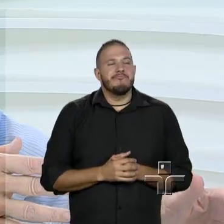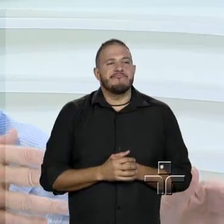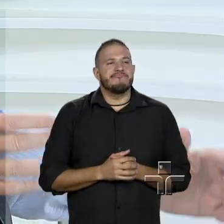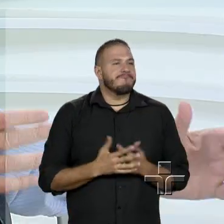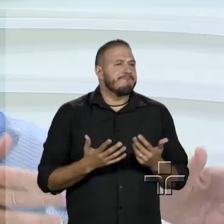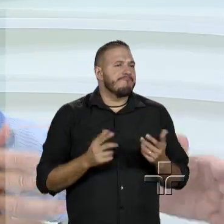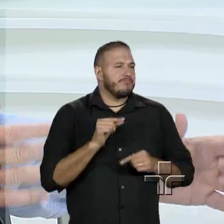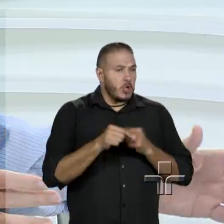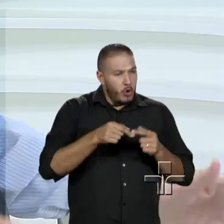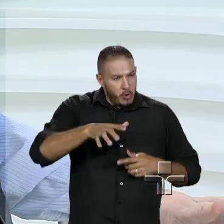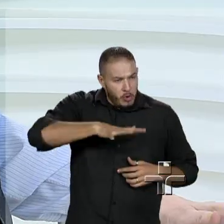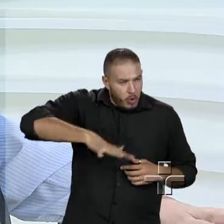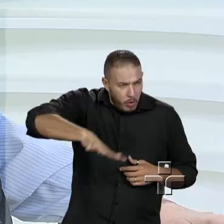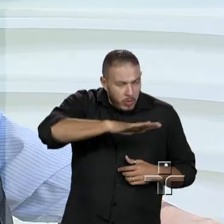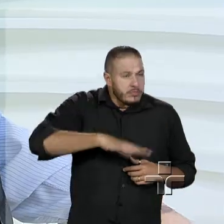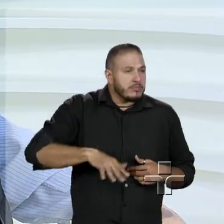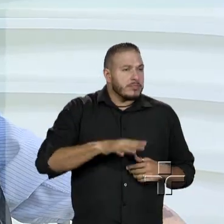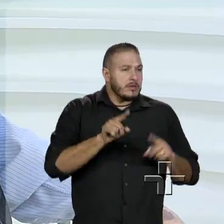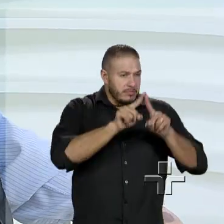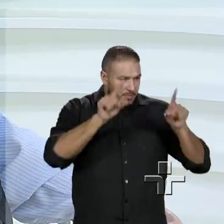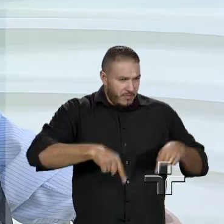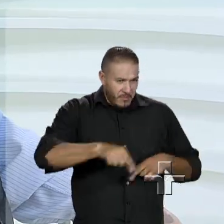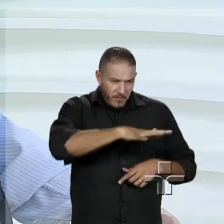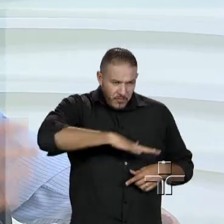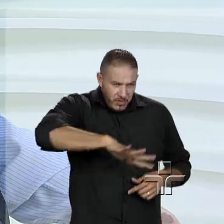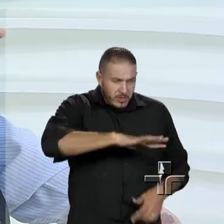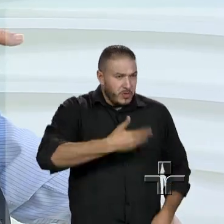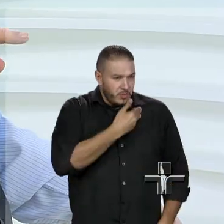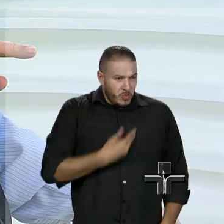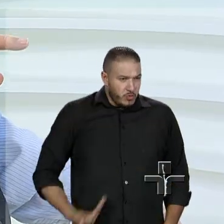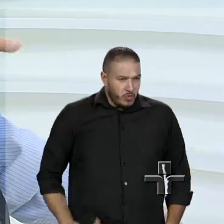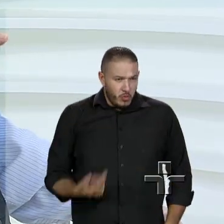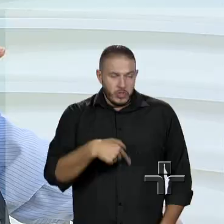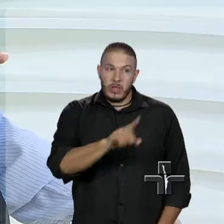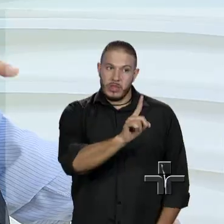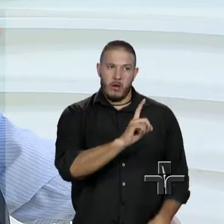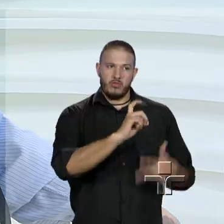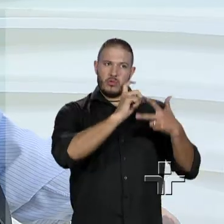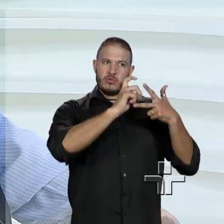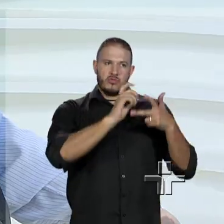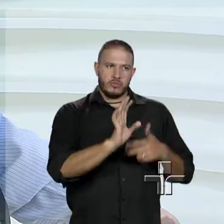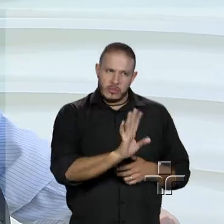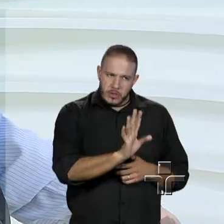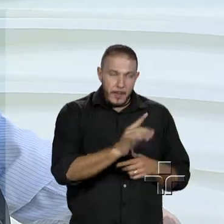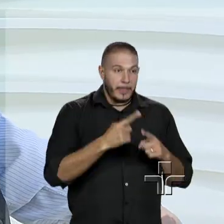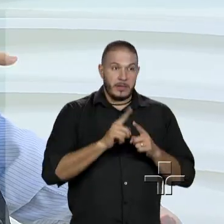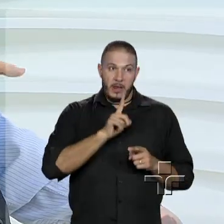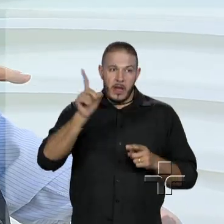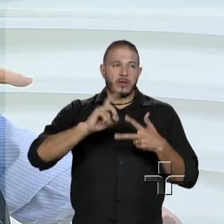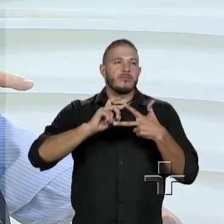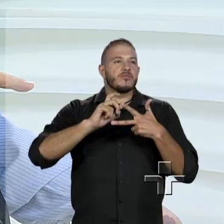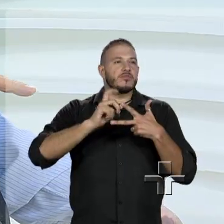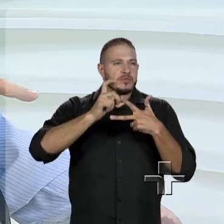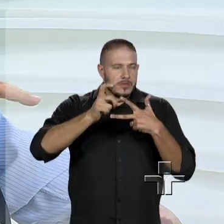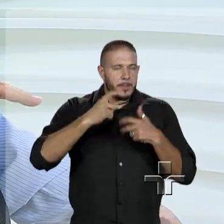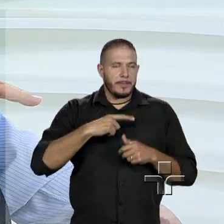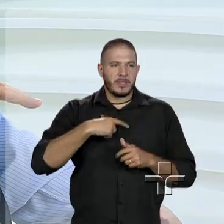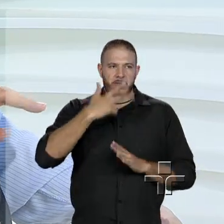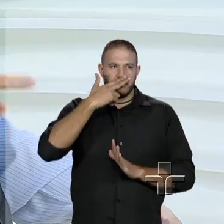O funcionalismo público, não o do executivo, porque no executivo tem um